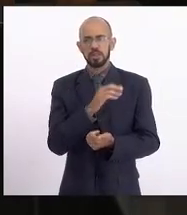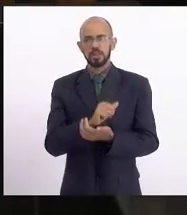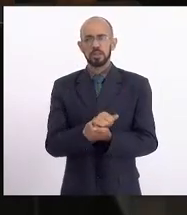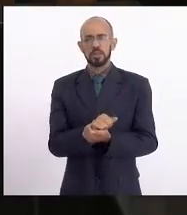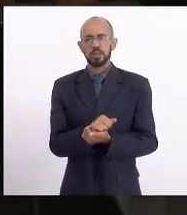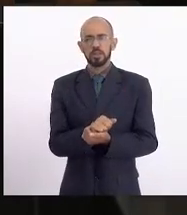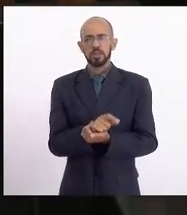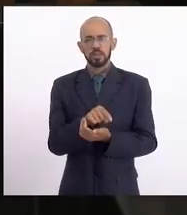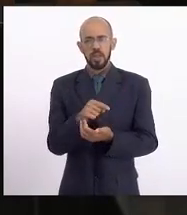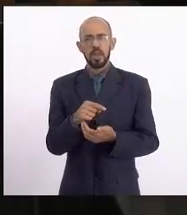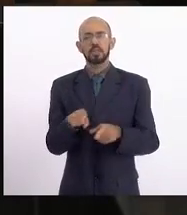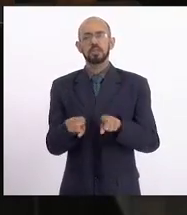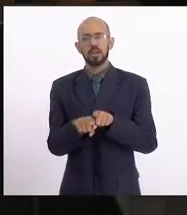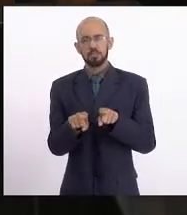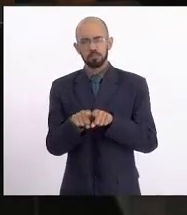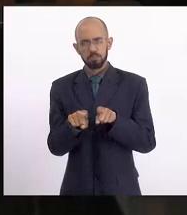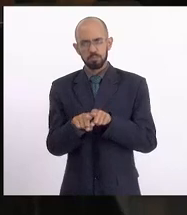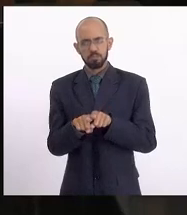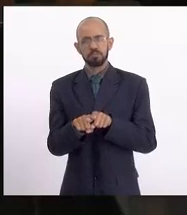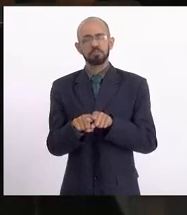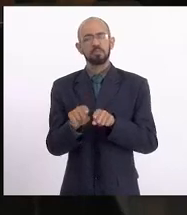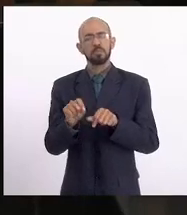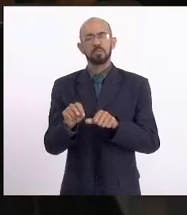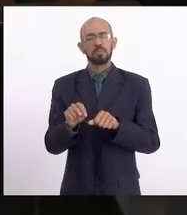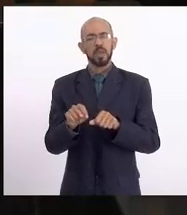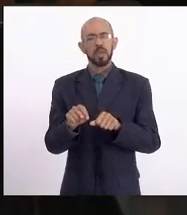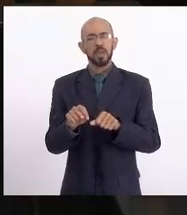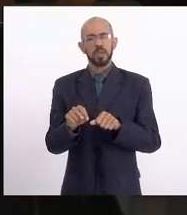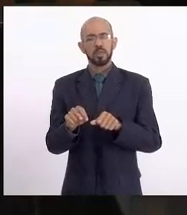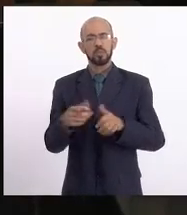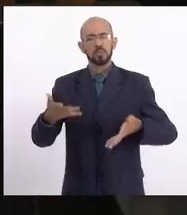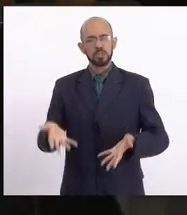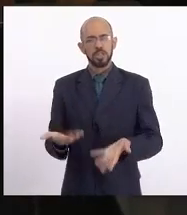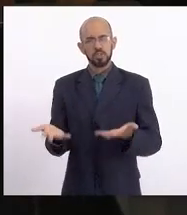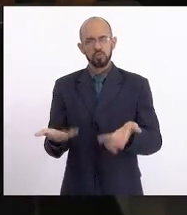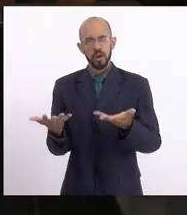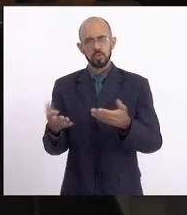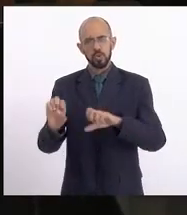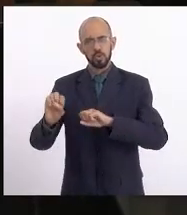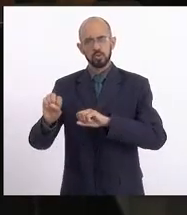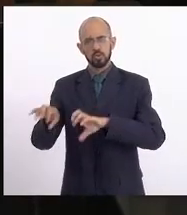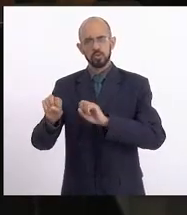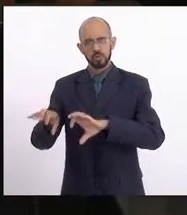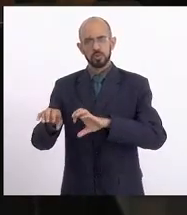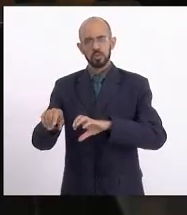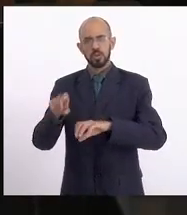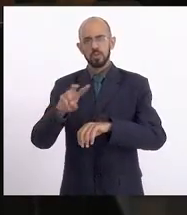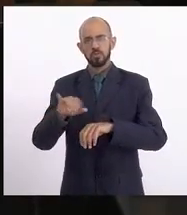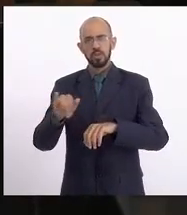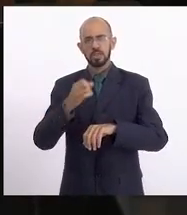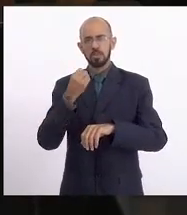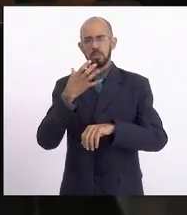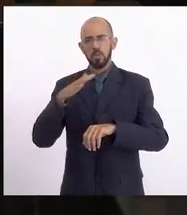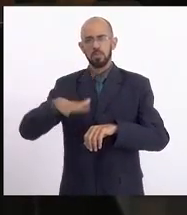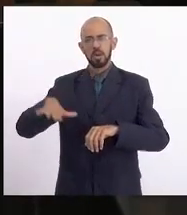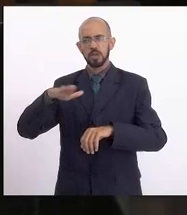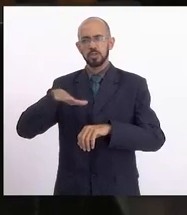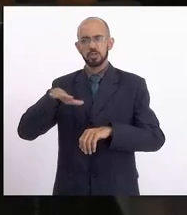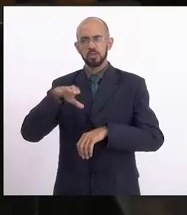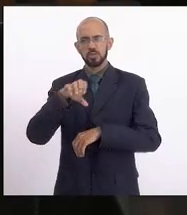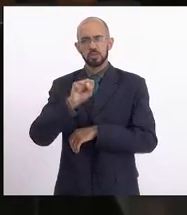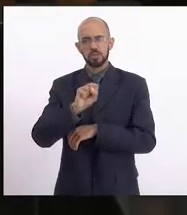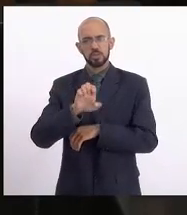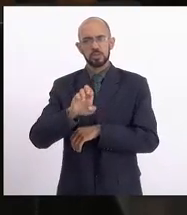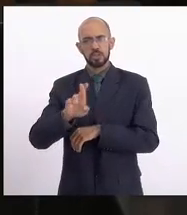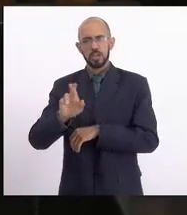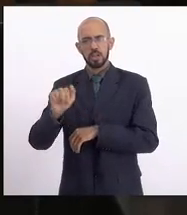é um entusiasta nessa área de ensino, e vai ser bom para toda a região serrana e, principalmente, para o Estado